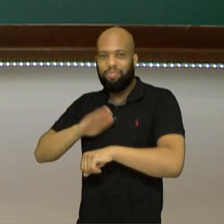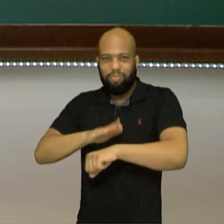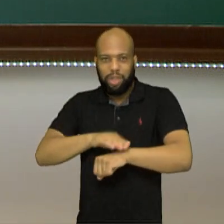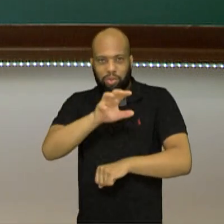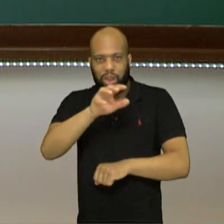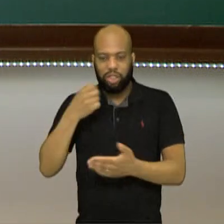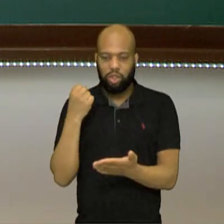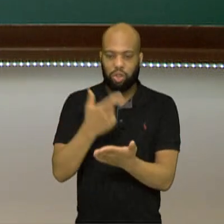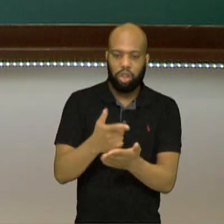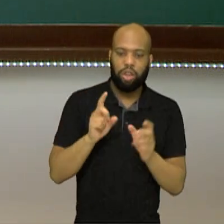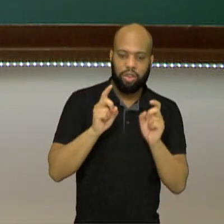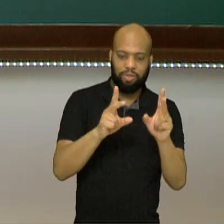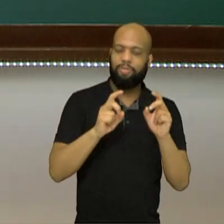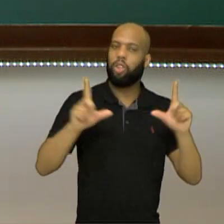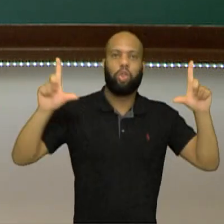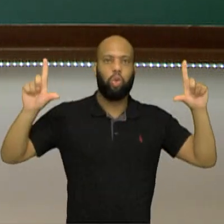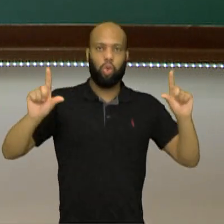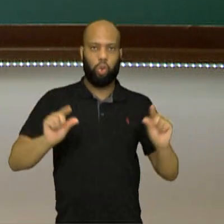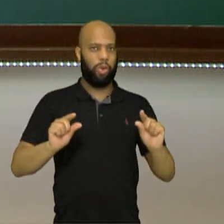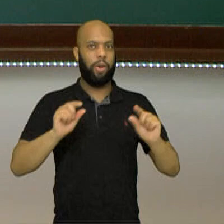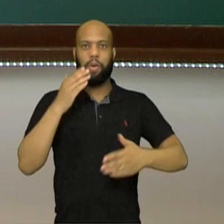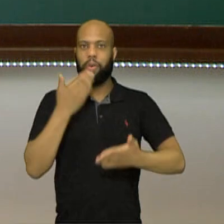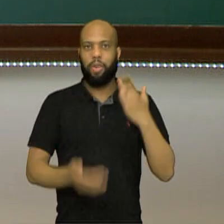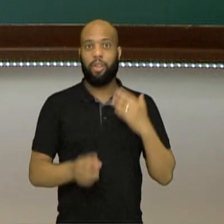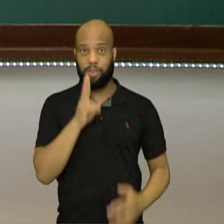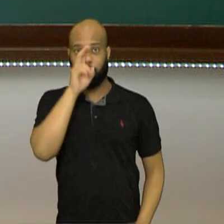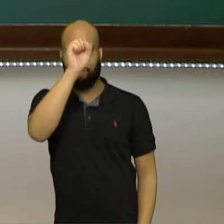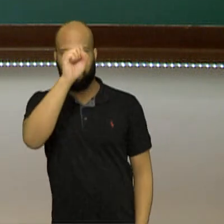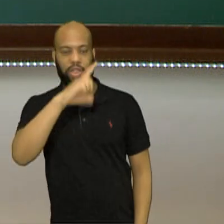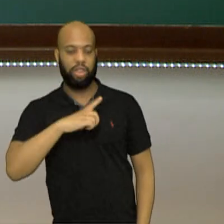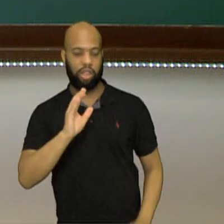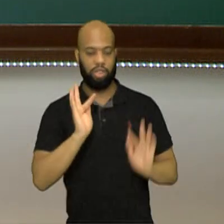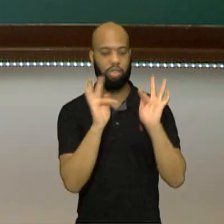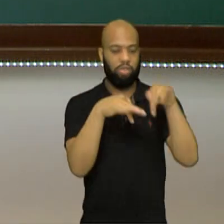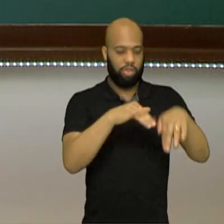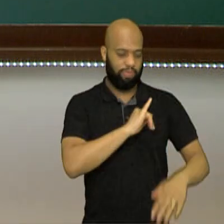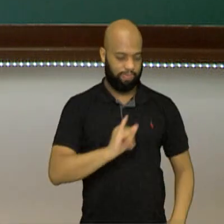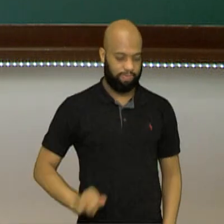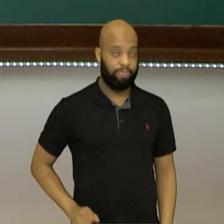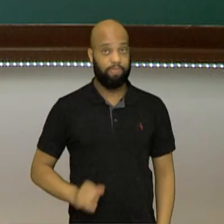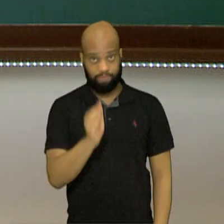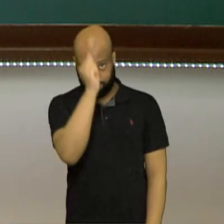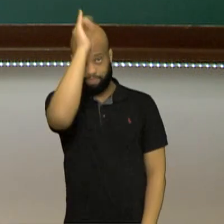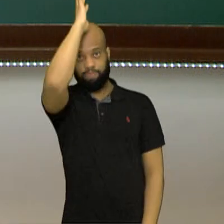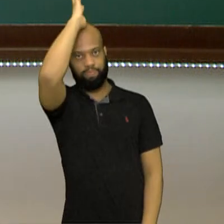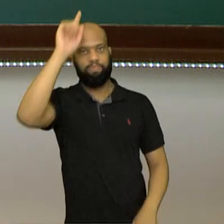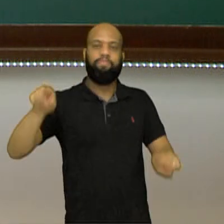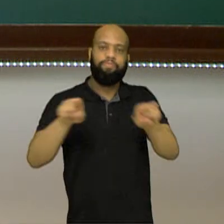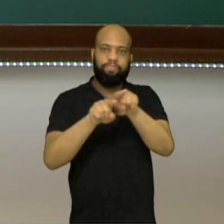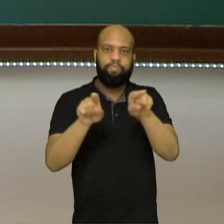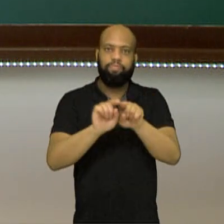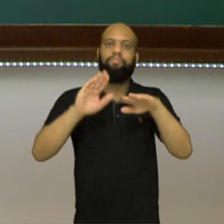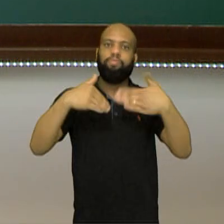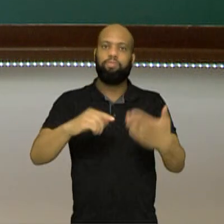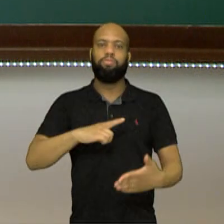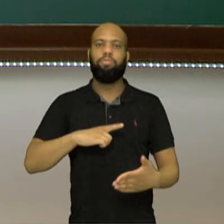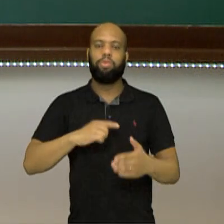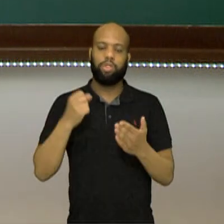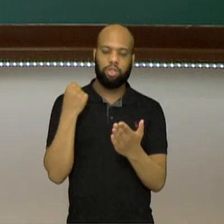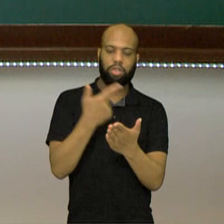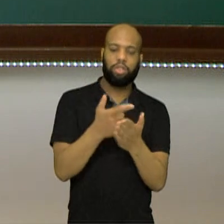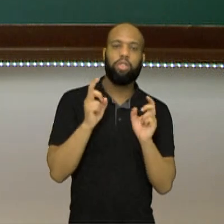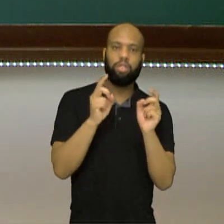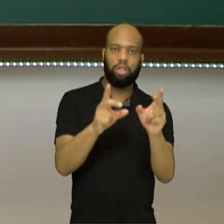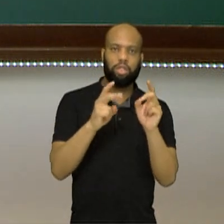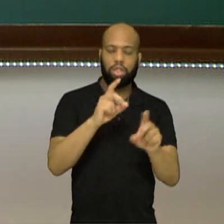momento, ele vai vir decaindo na Europa desde o fim do Império Romano e tudo mais. A gente vai ter o comércio como